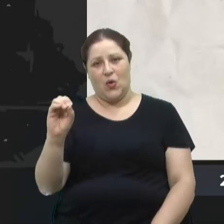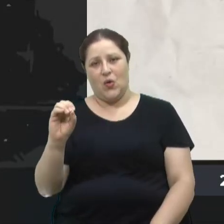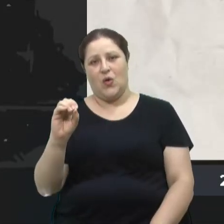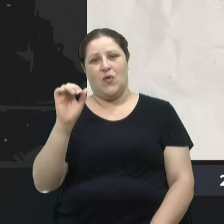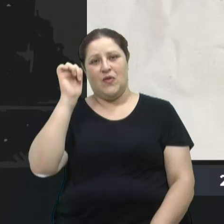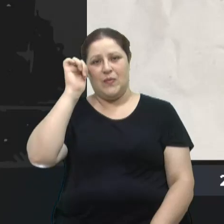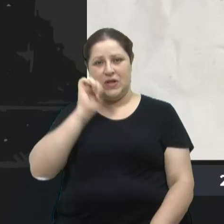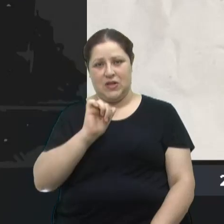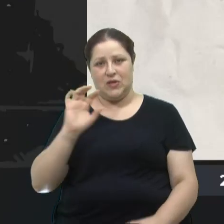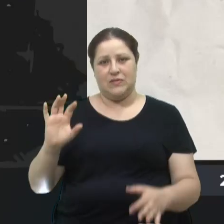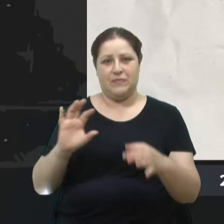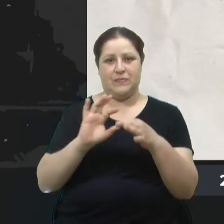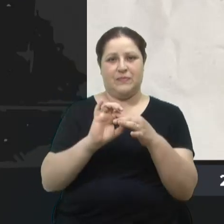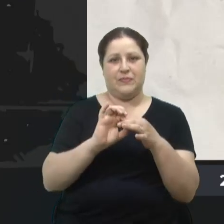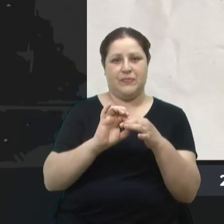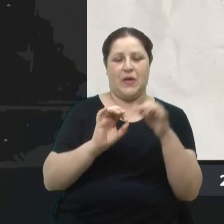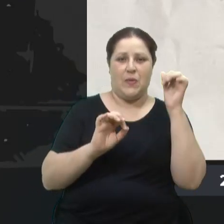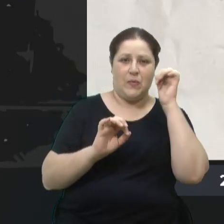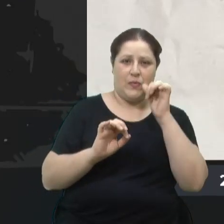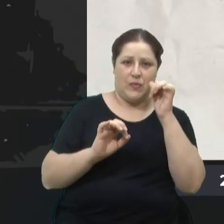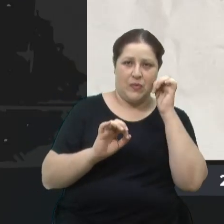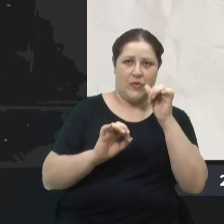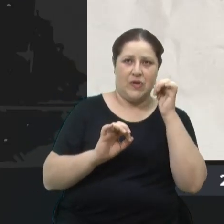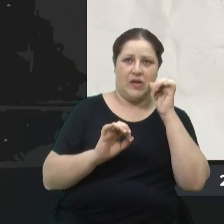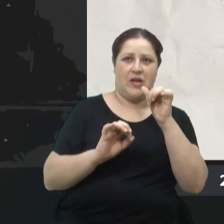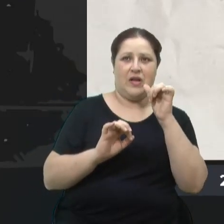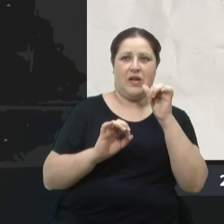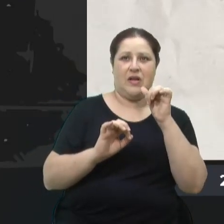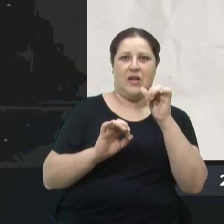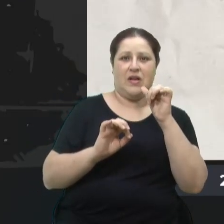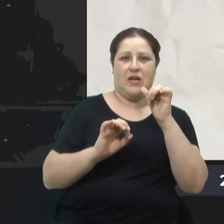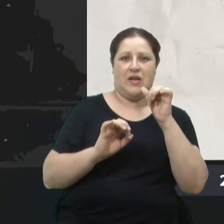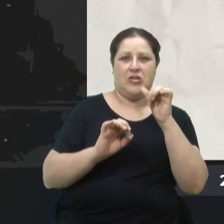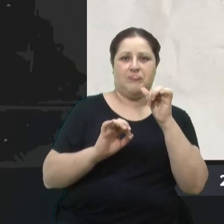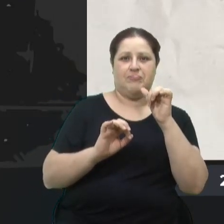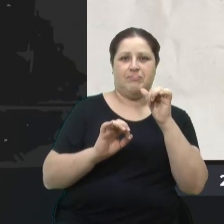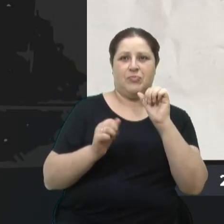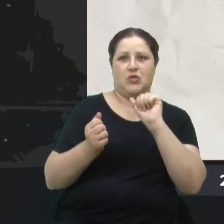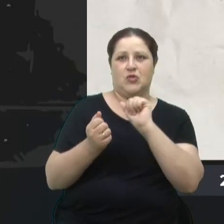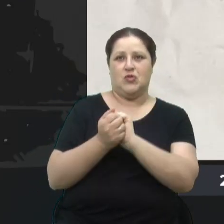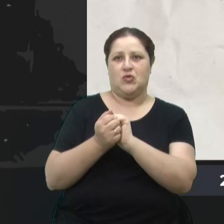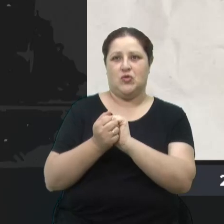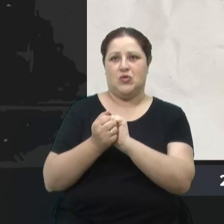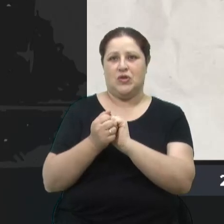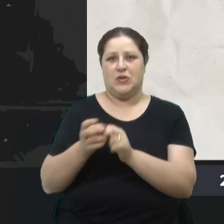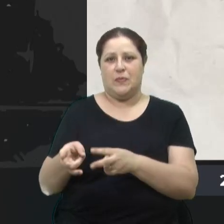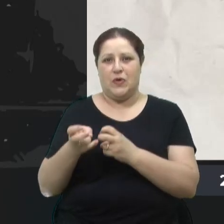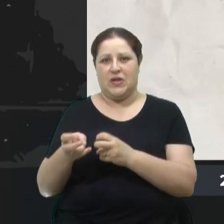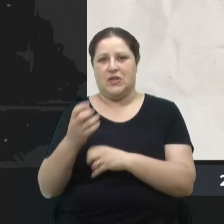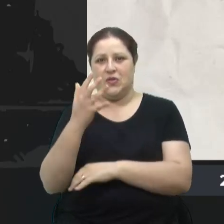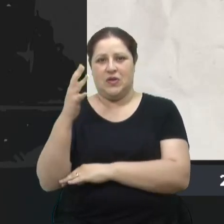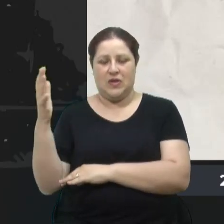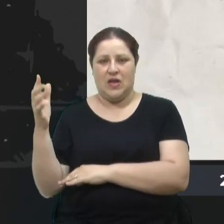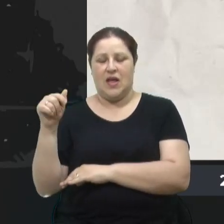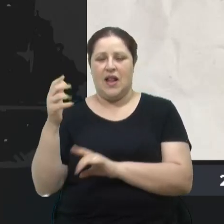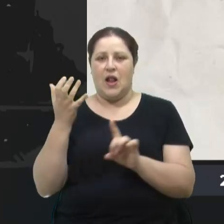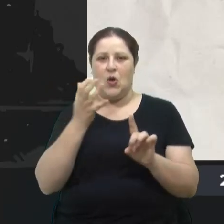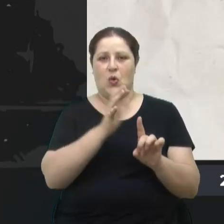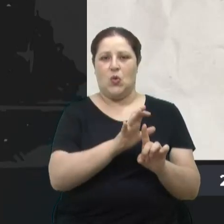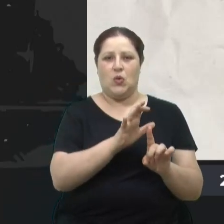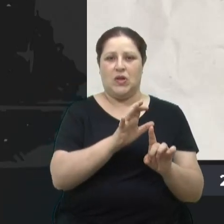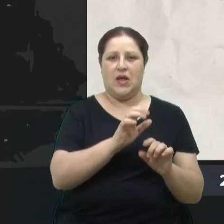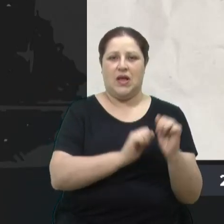subordinação da mulher à exploração destrutiva da natureza. Luta contra a indústria